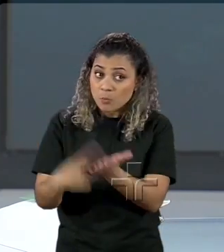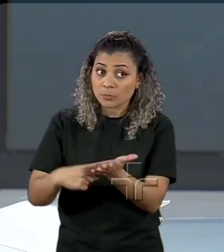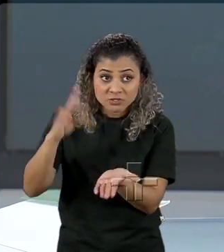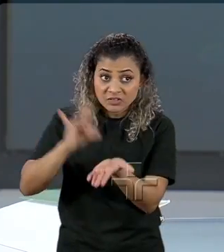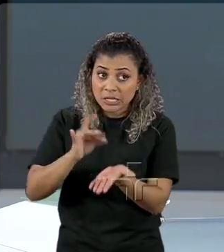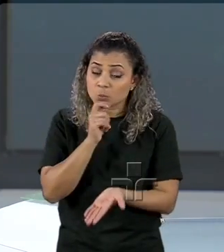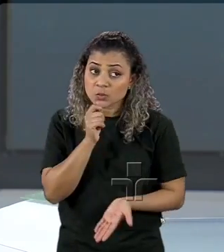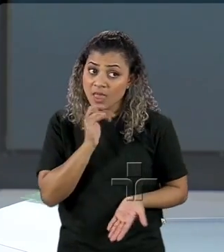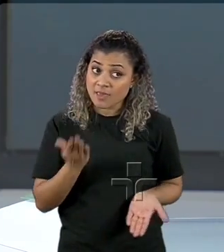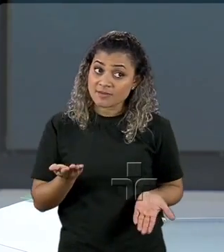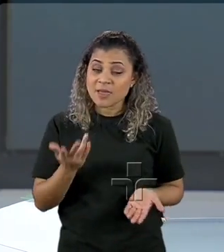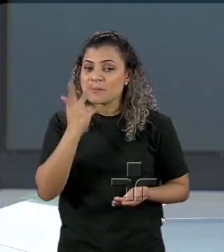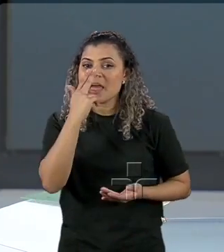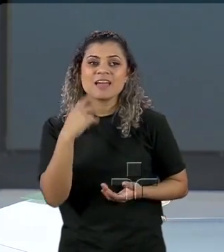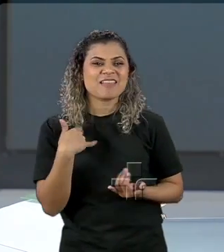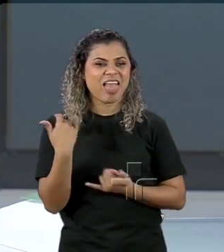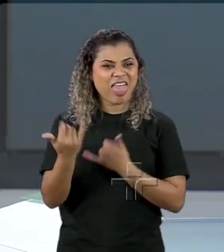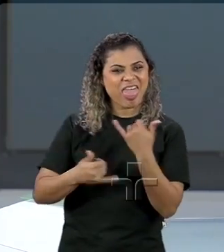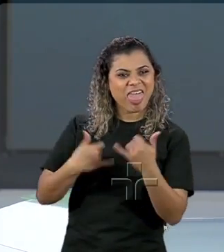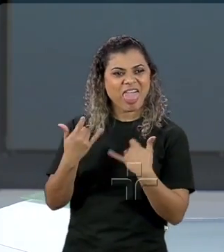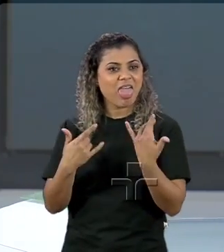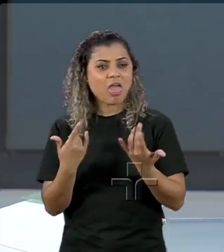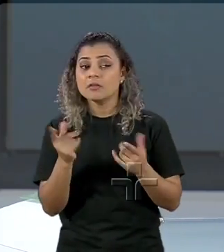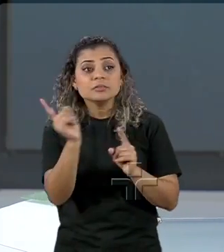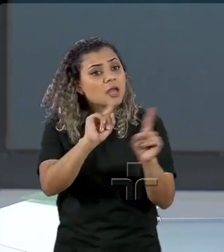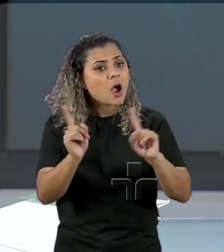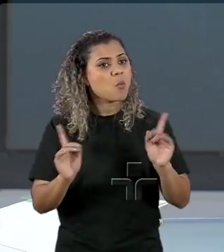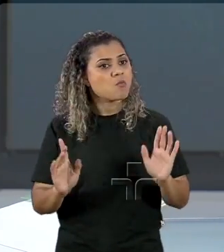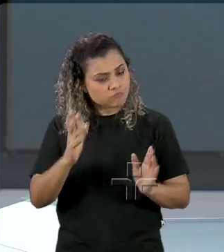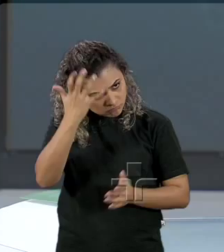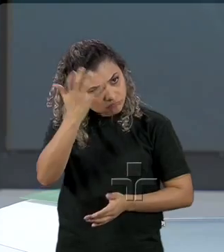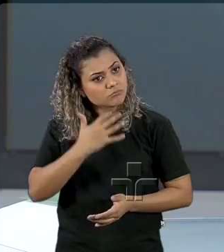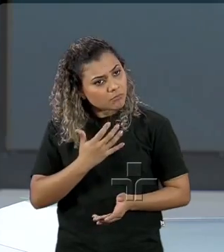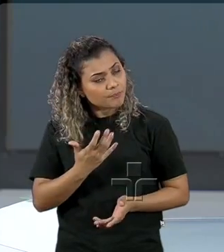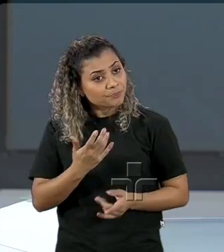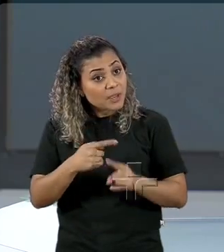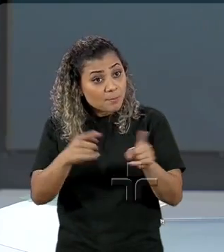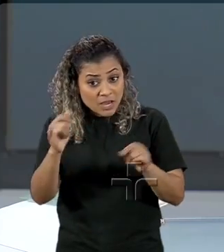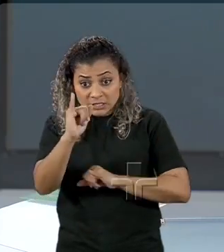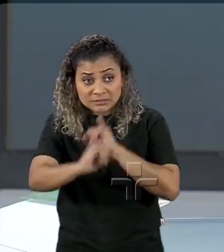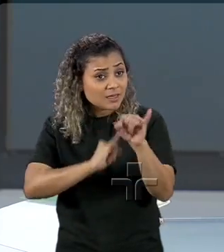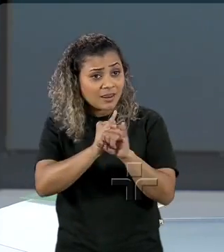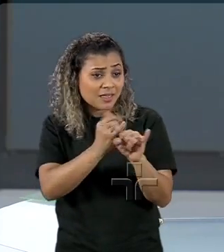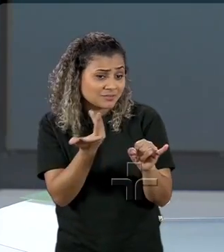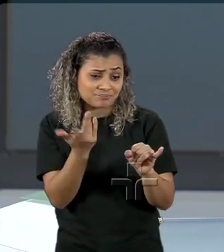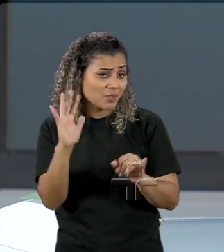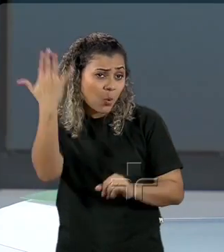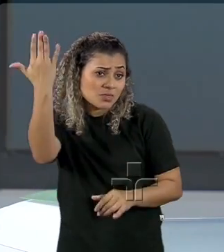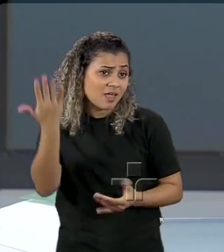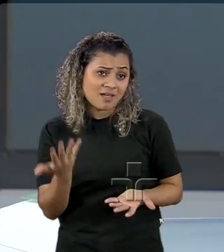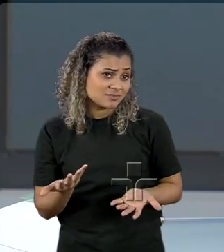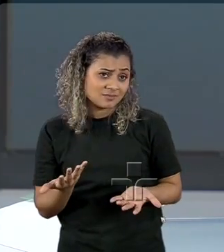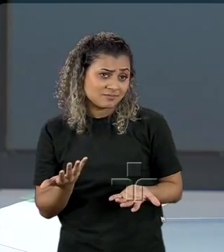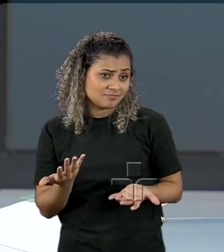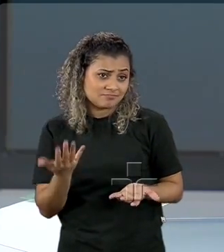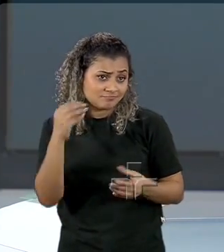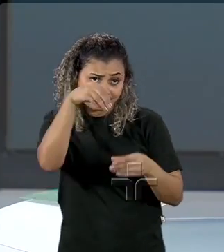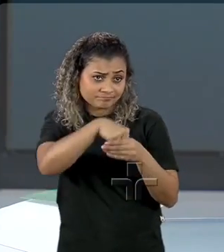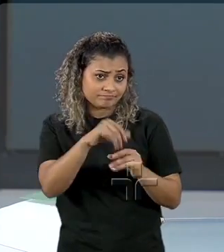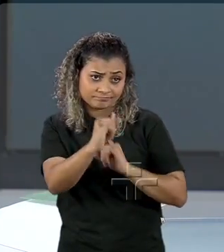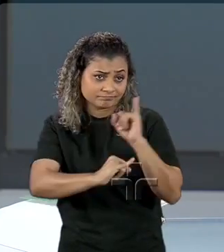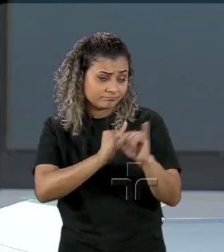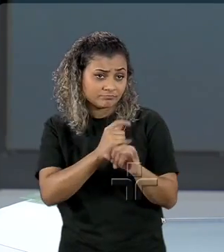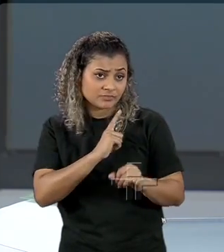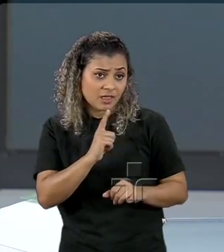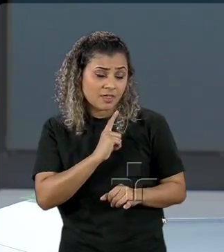é praticar o jogo da verdade eleitoral, da verdade constitucional. Mas a internet é assim mesmo. Galeano Cortella disse